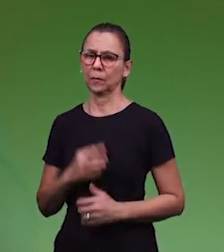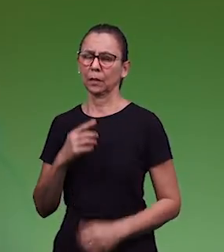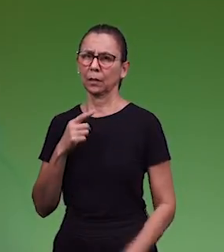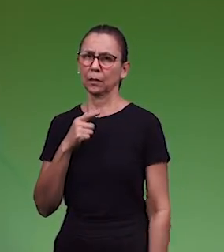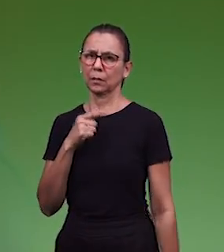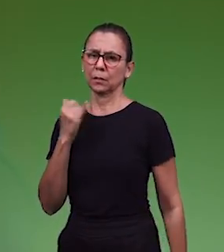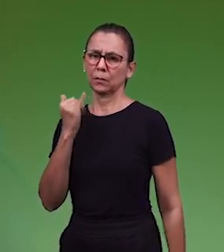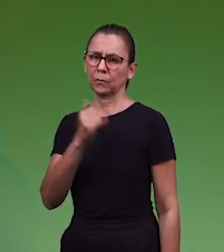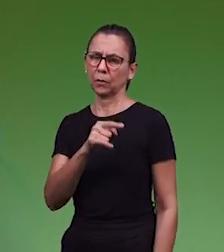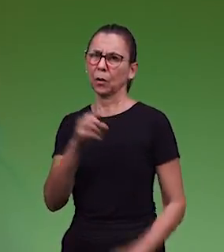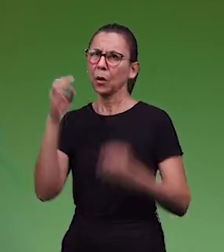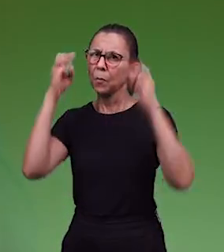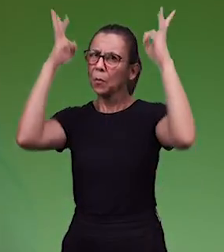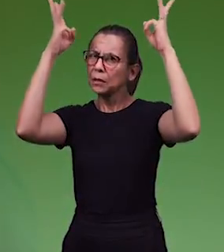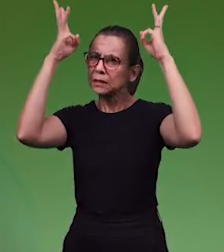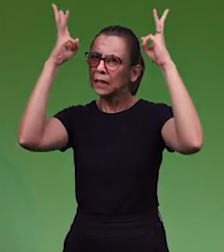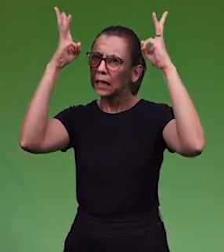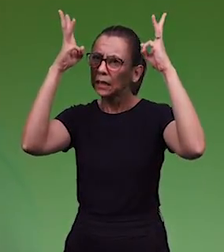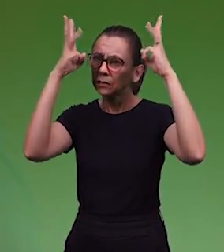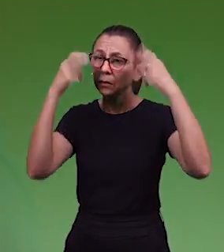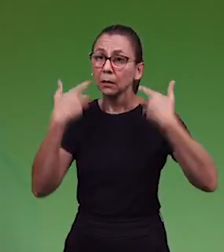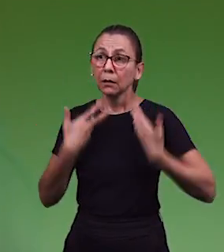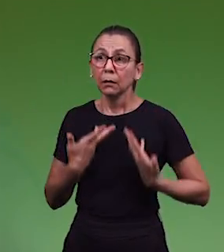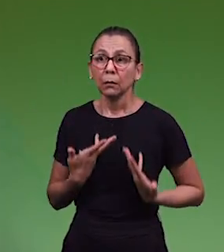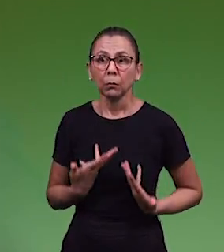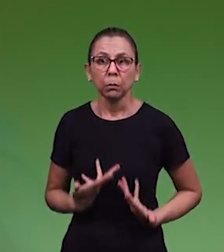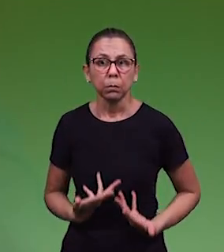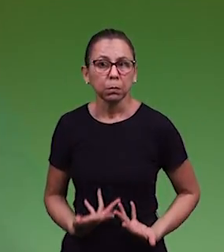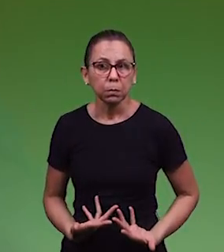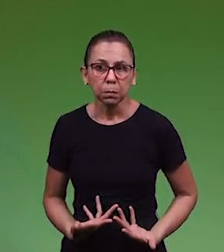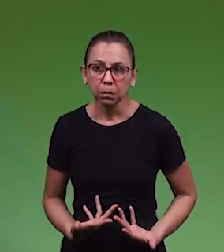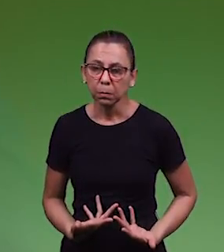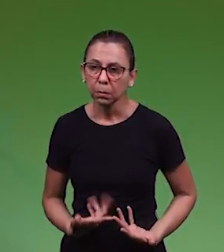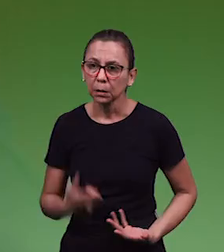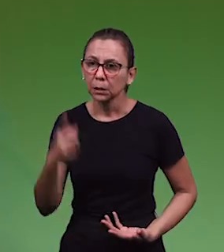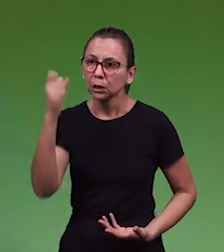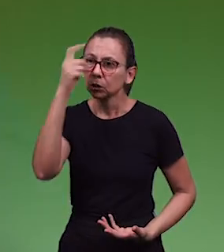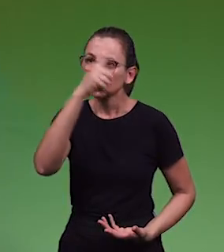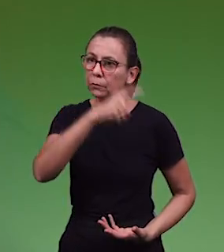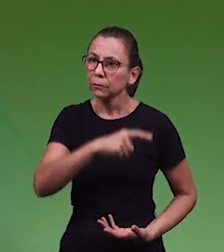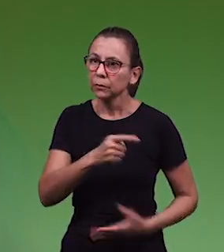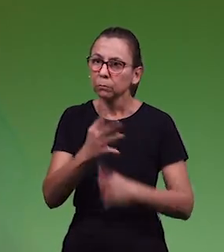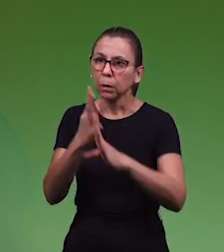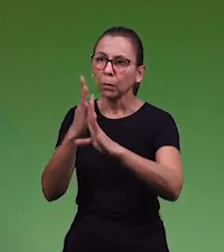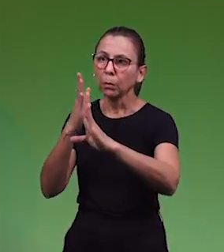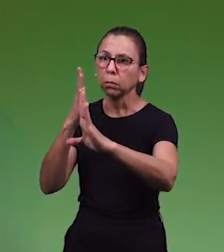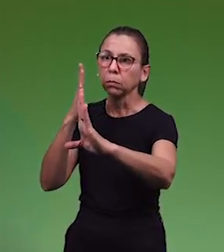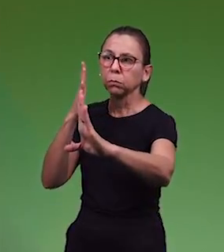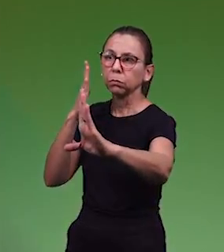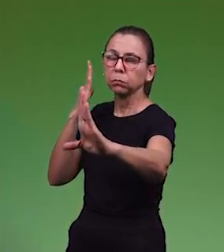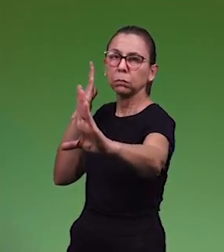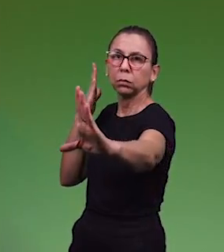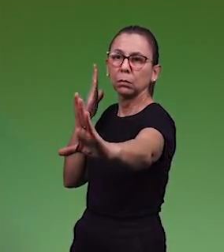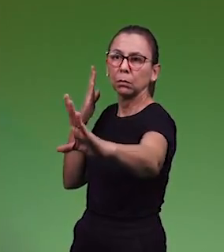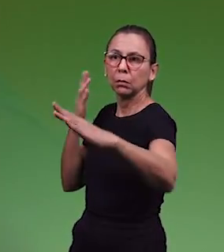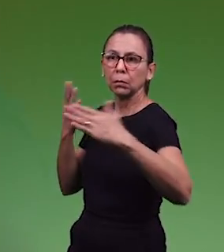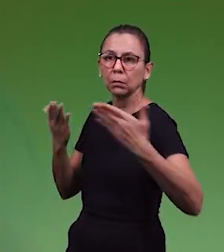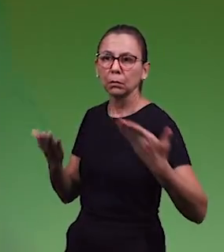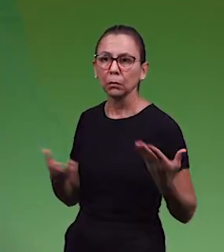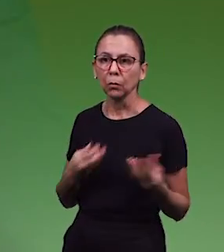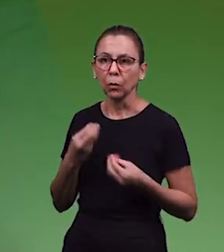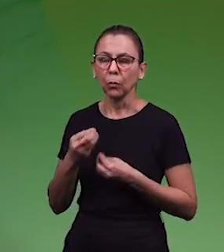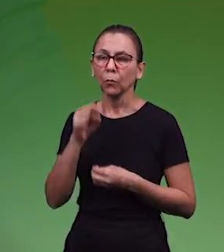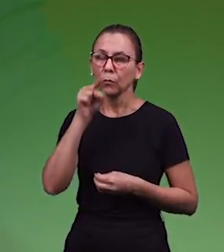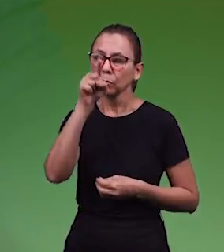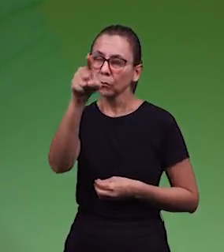Moisés, você vai se desgastar. Você não tem como carregar uma carga tão grande. Escolhe pessoas idôneas,